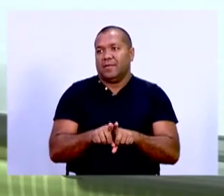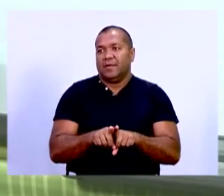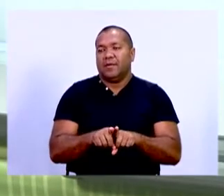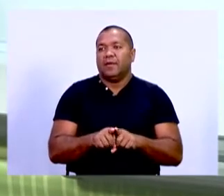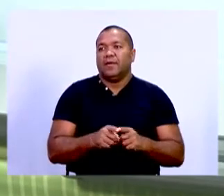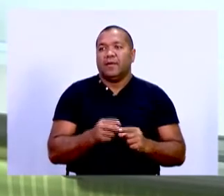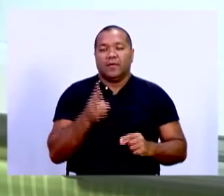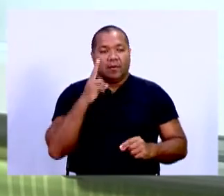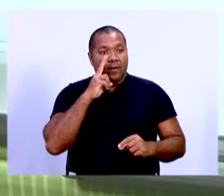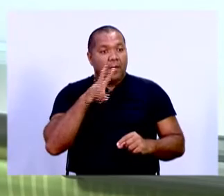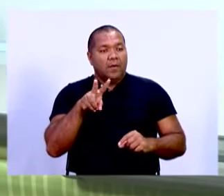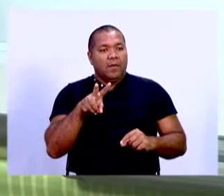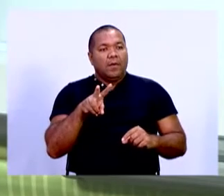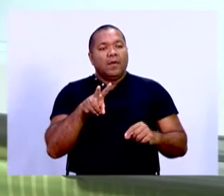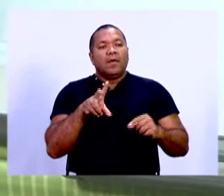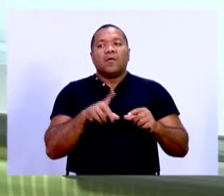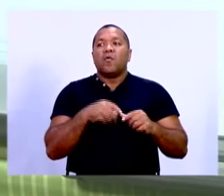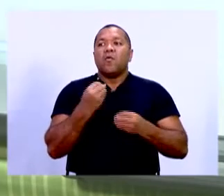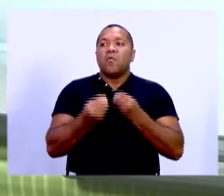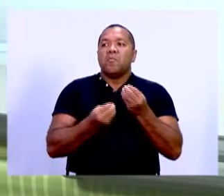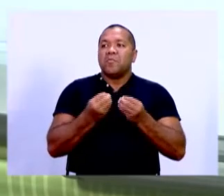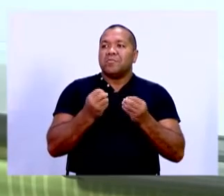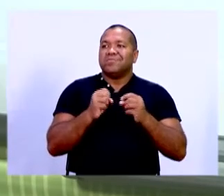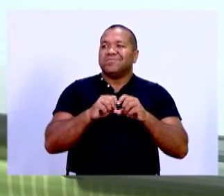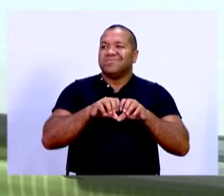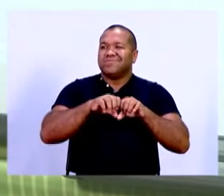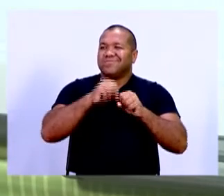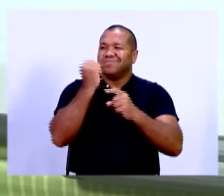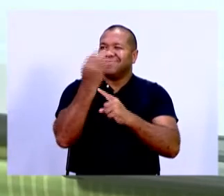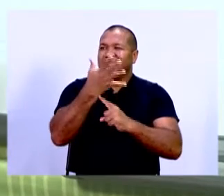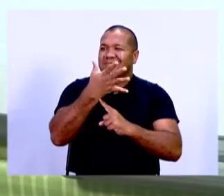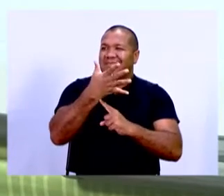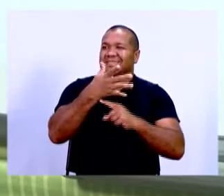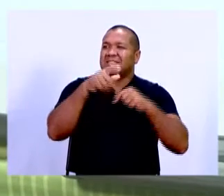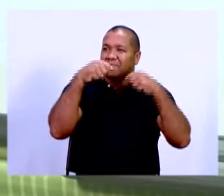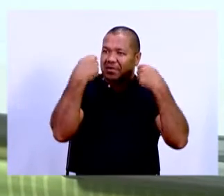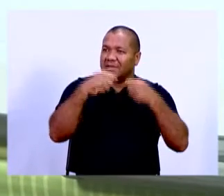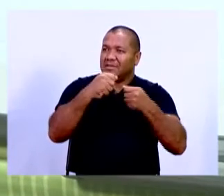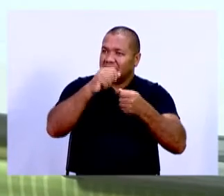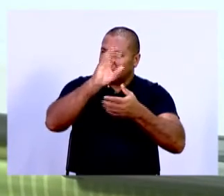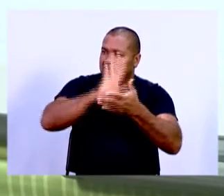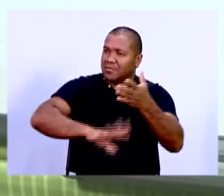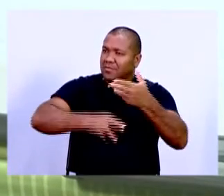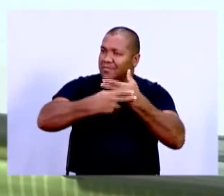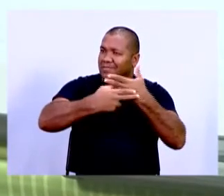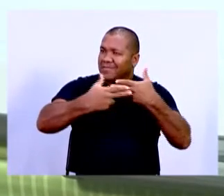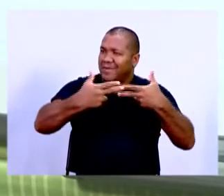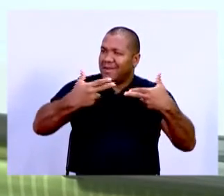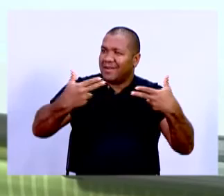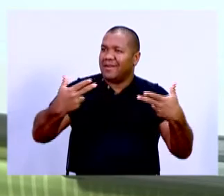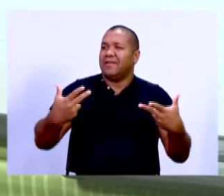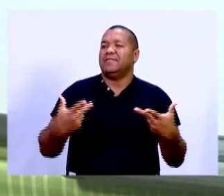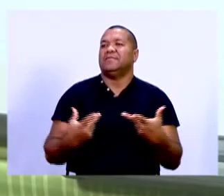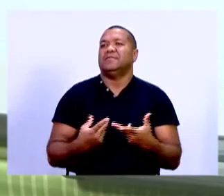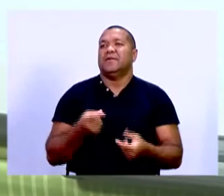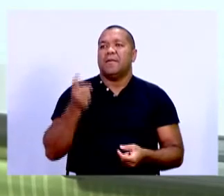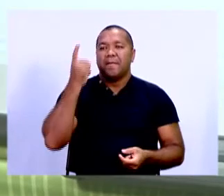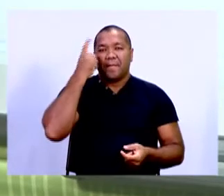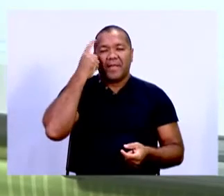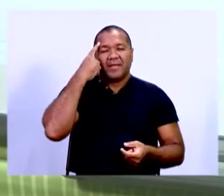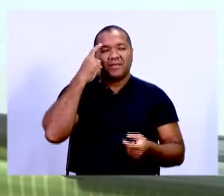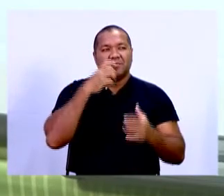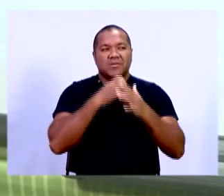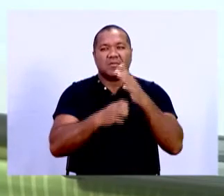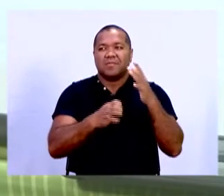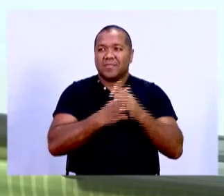ver a grandiosidade de diagramas de documentação que ele vai abranger. Imaginem uma